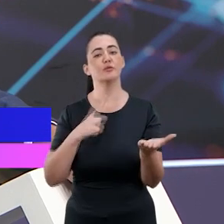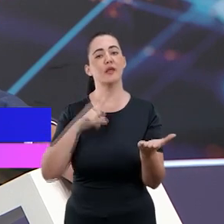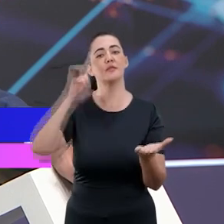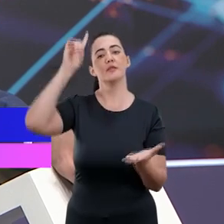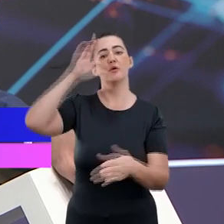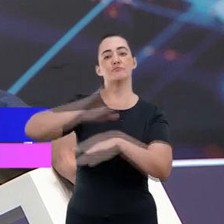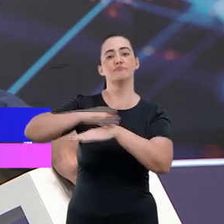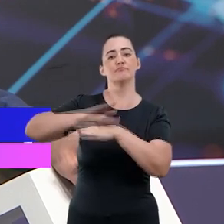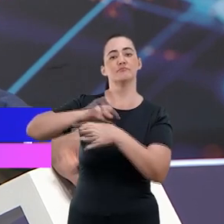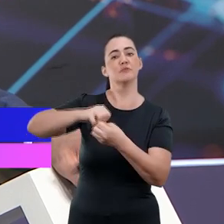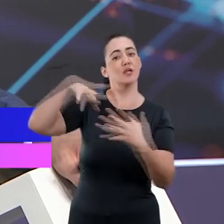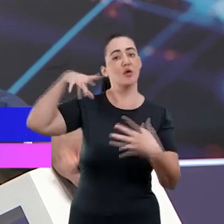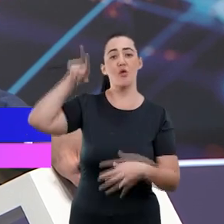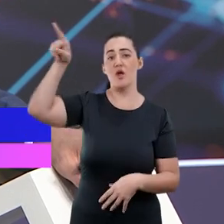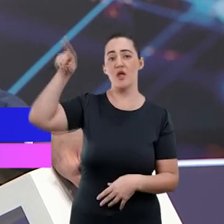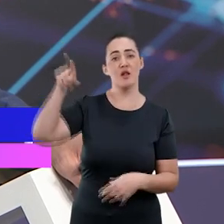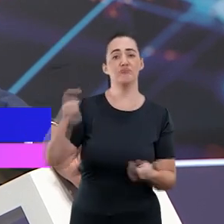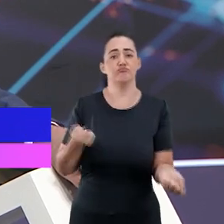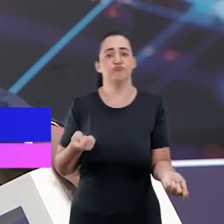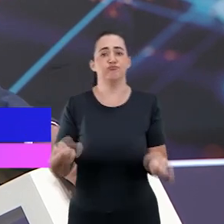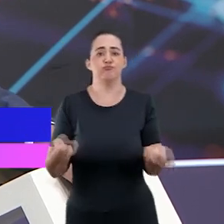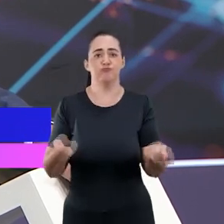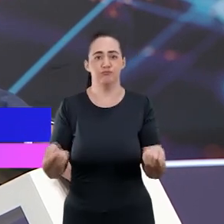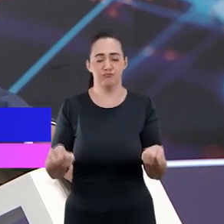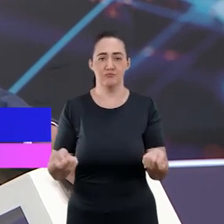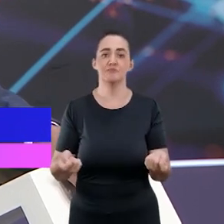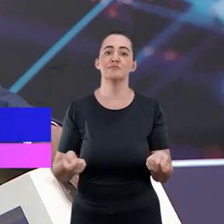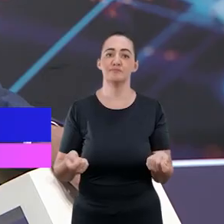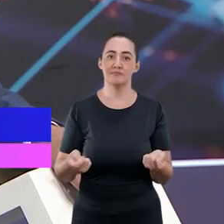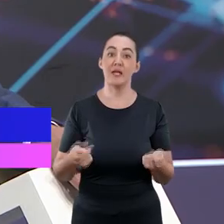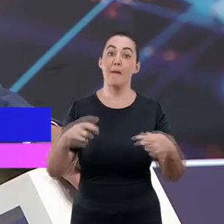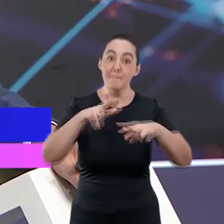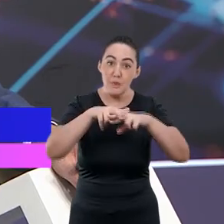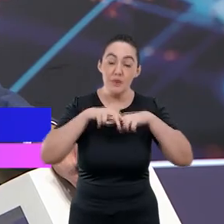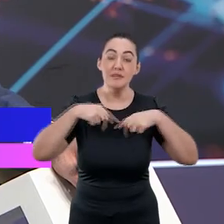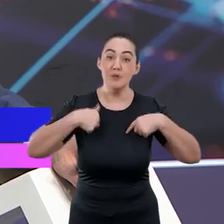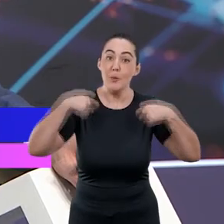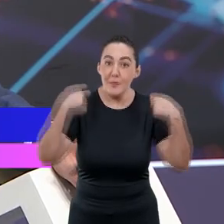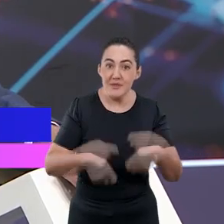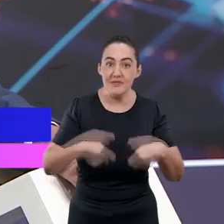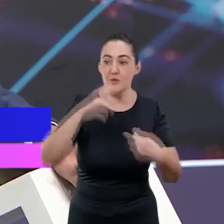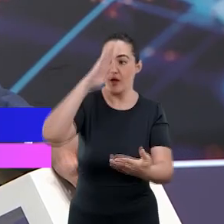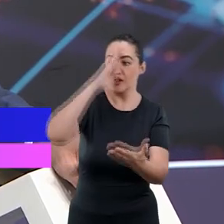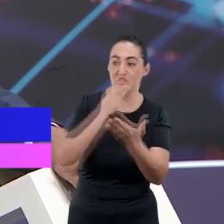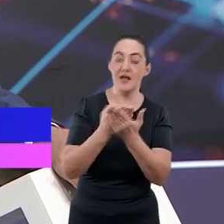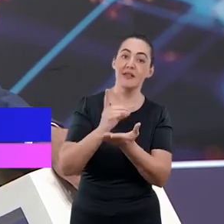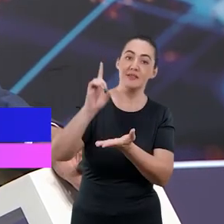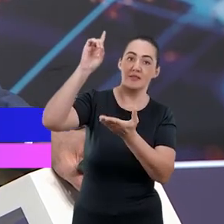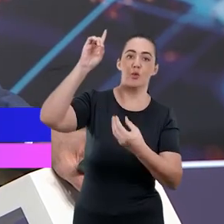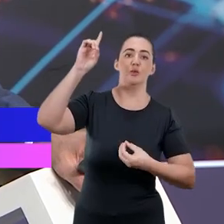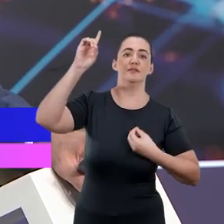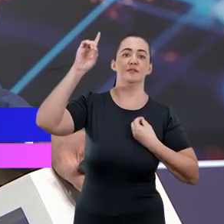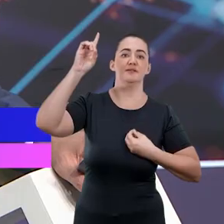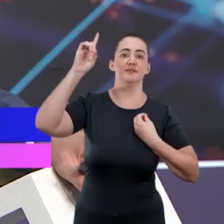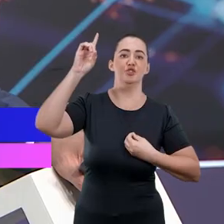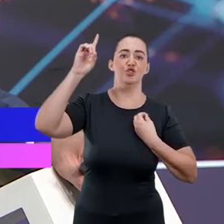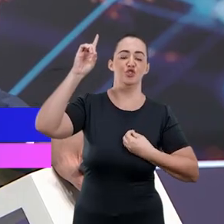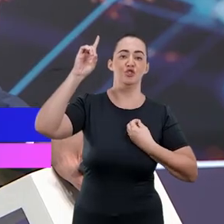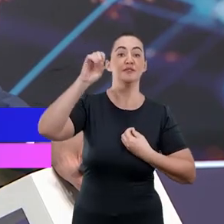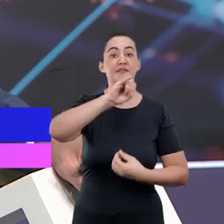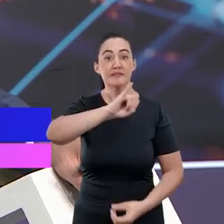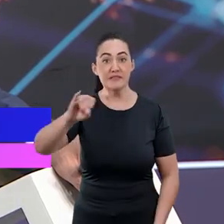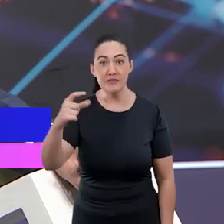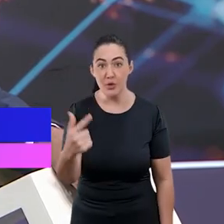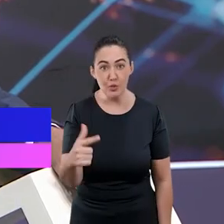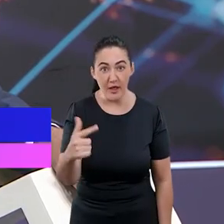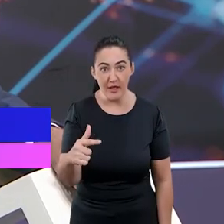creio que Deus existe. Eu preciso crer que Deus existe. Sem essa crença, nada mais